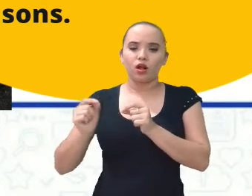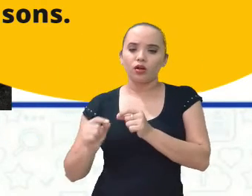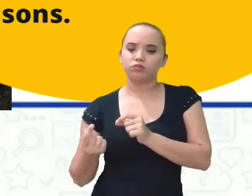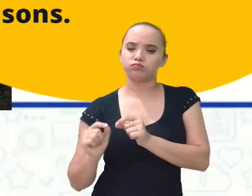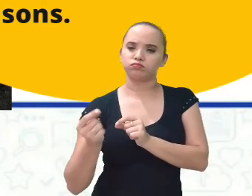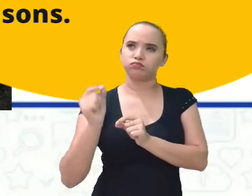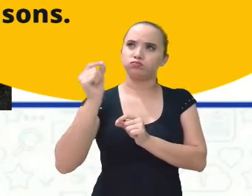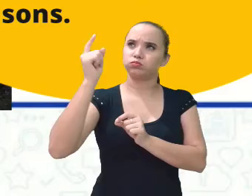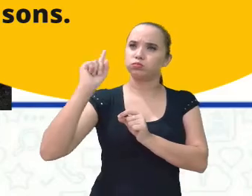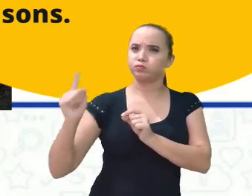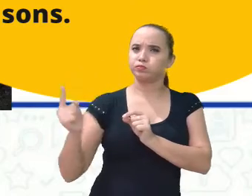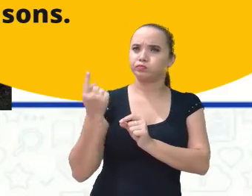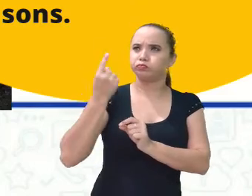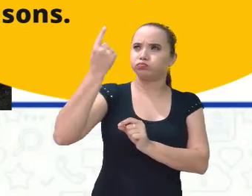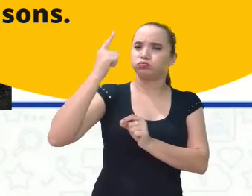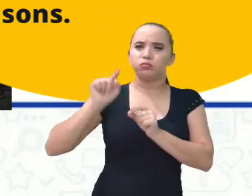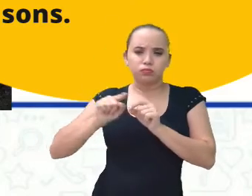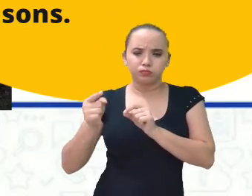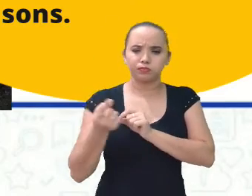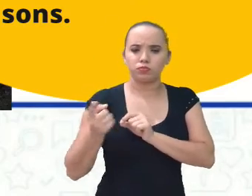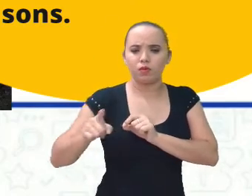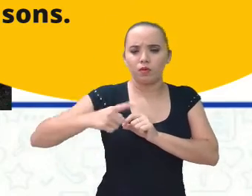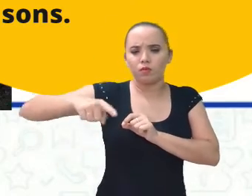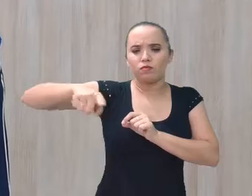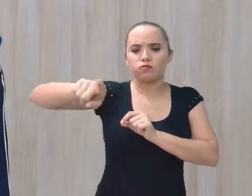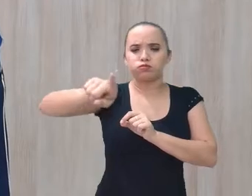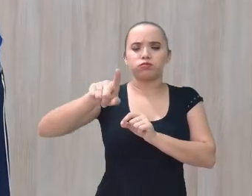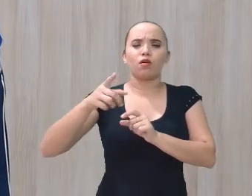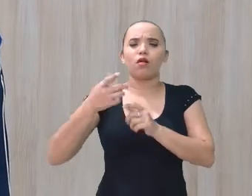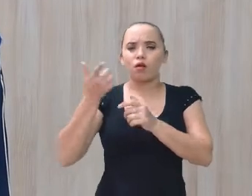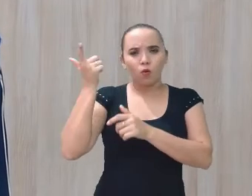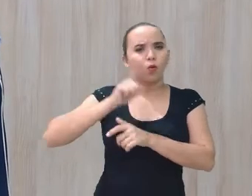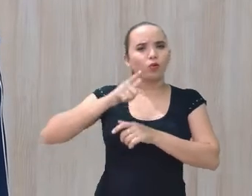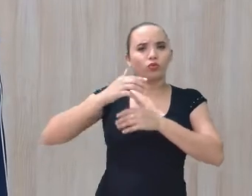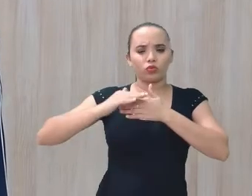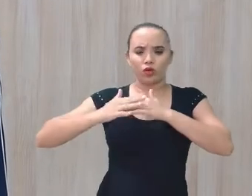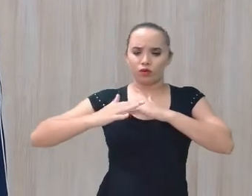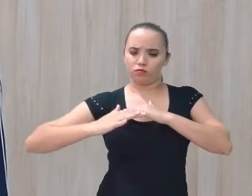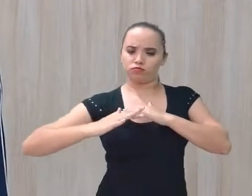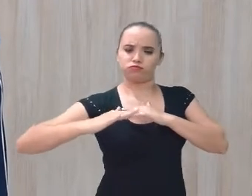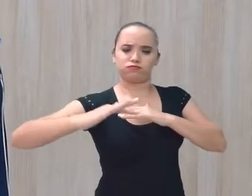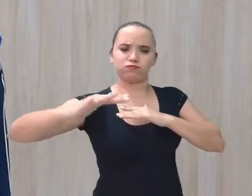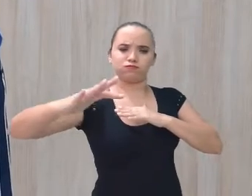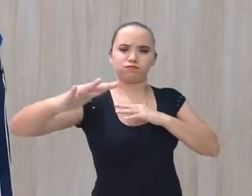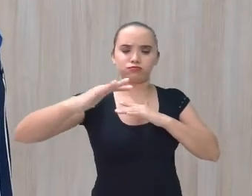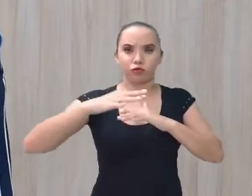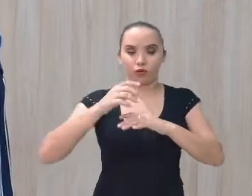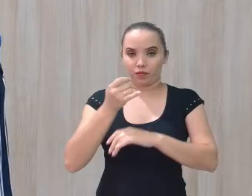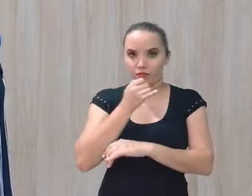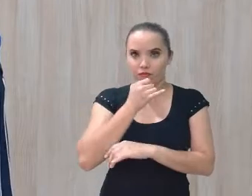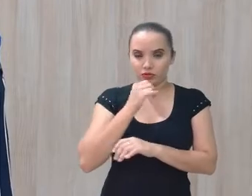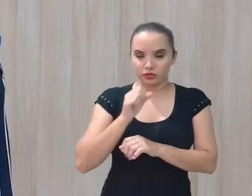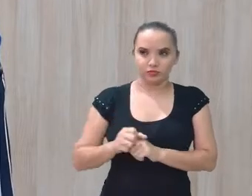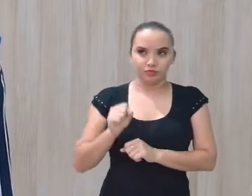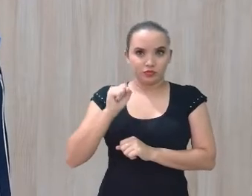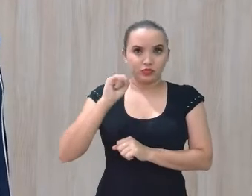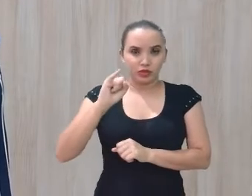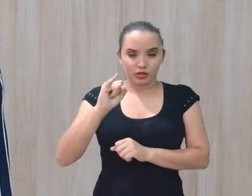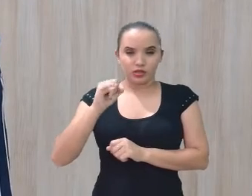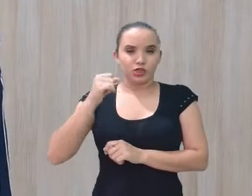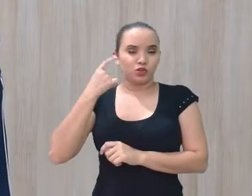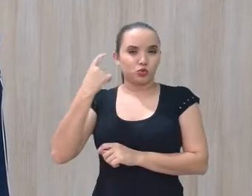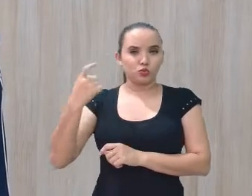longitudinalmente. O que é isso? Ela se propaga paralela à vibração. Então, se ela vibrou nesse sentido, ela